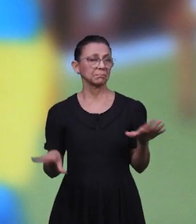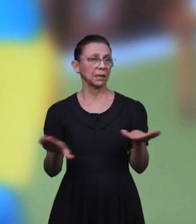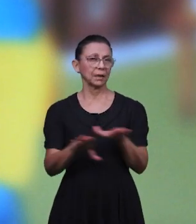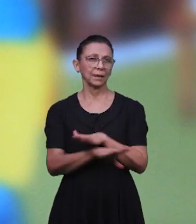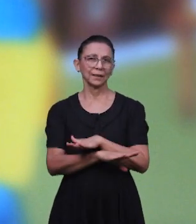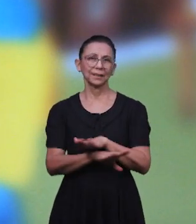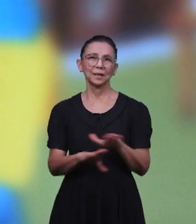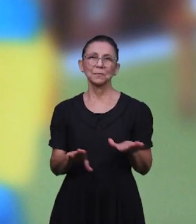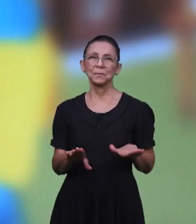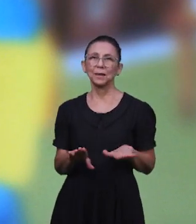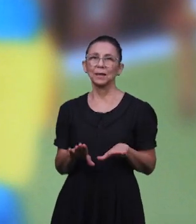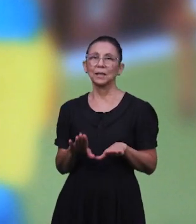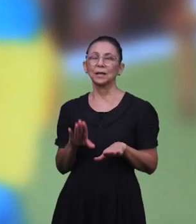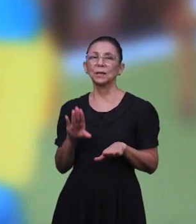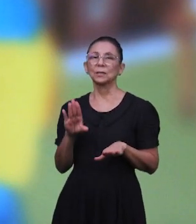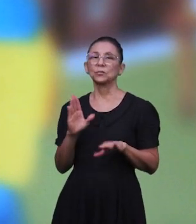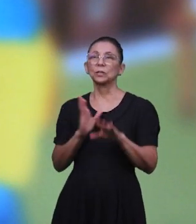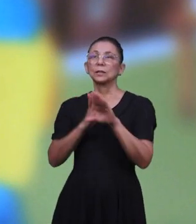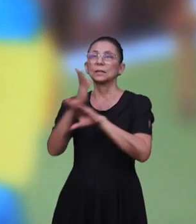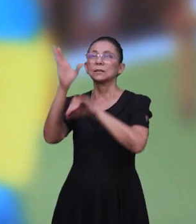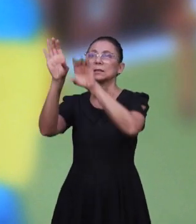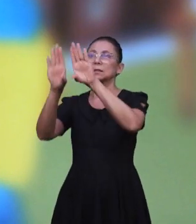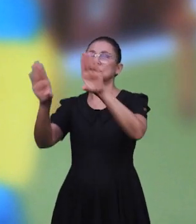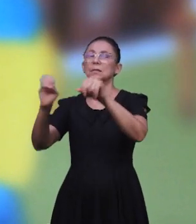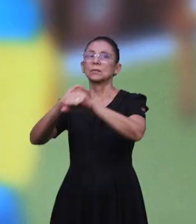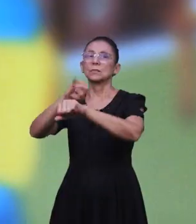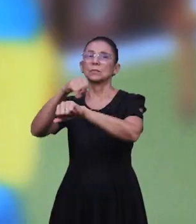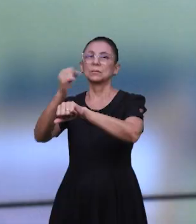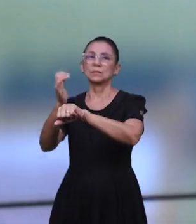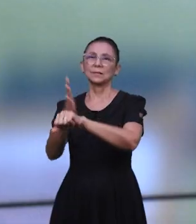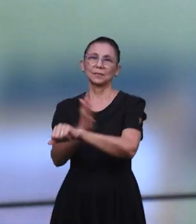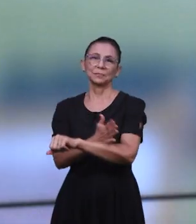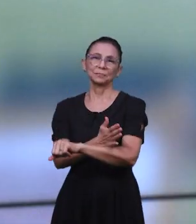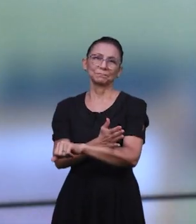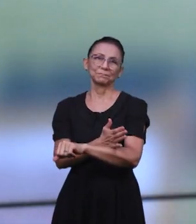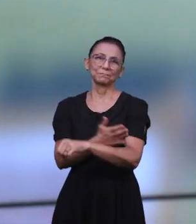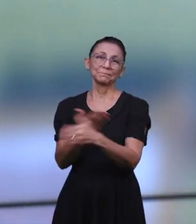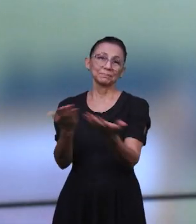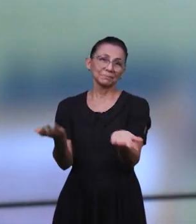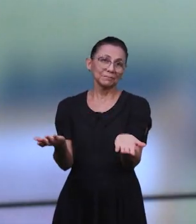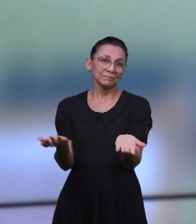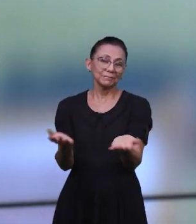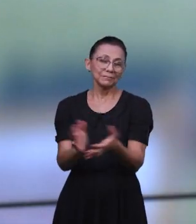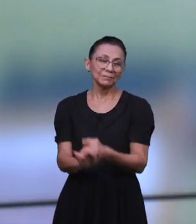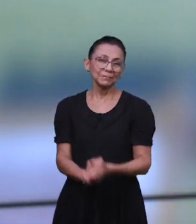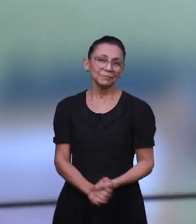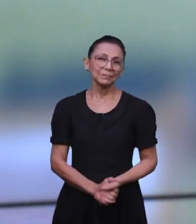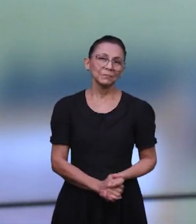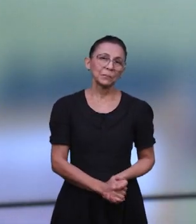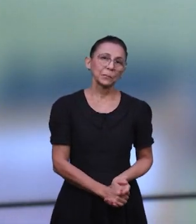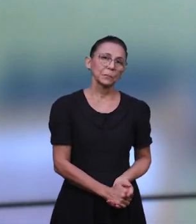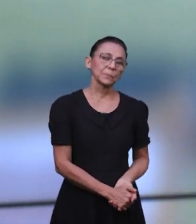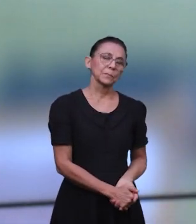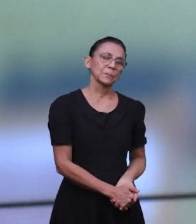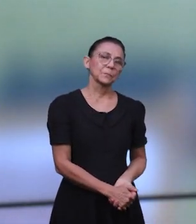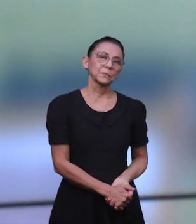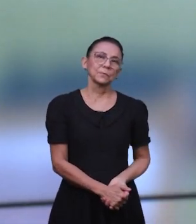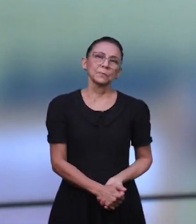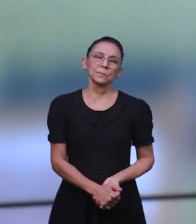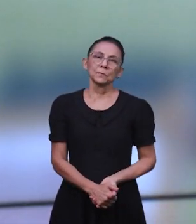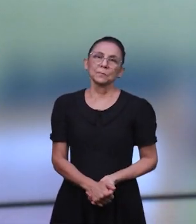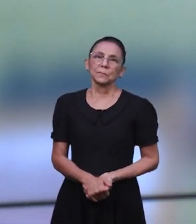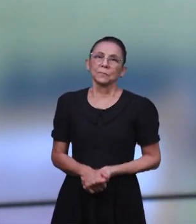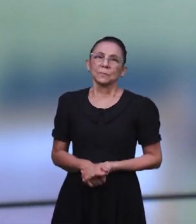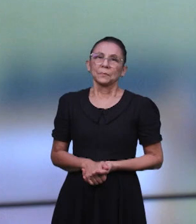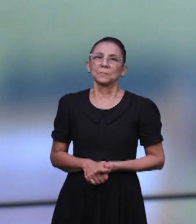nós estivermos na Jerusalém Celestial, na eternidade com Deus. Então, para finalizar,